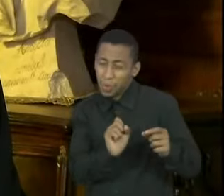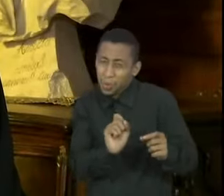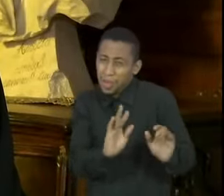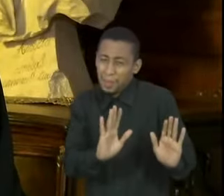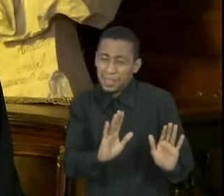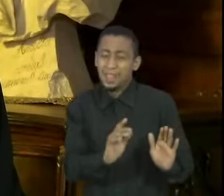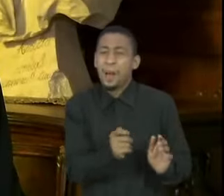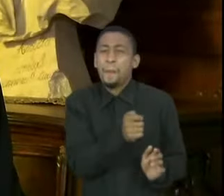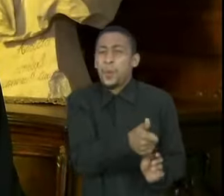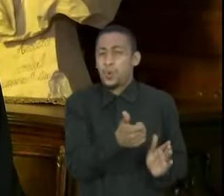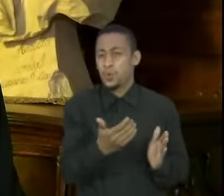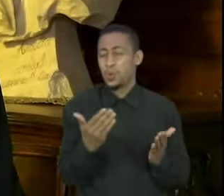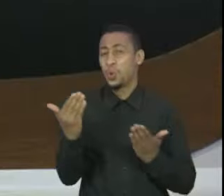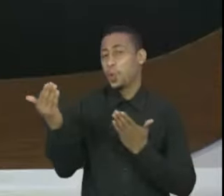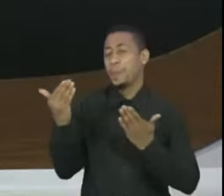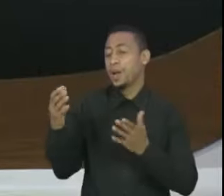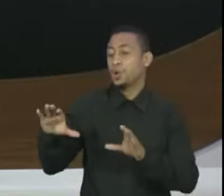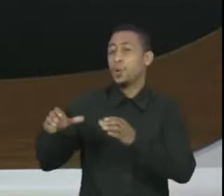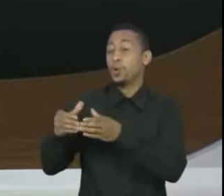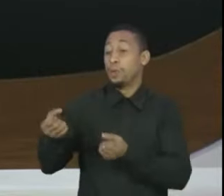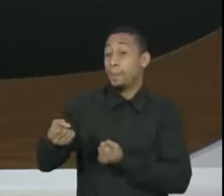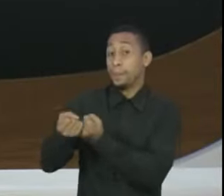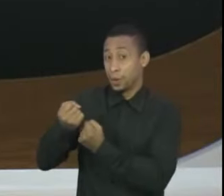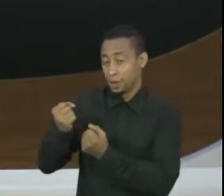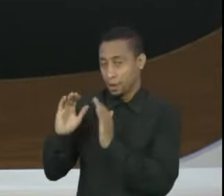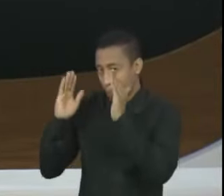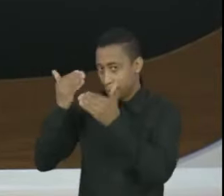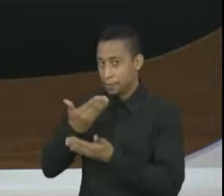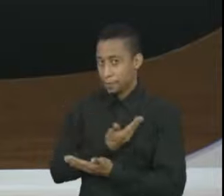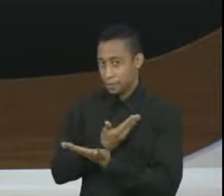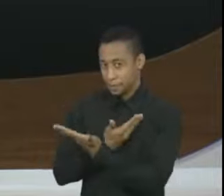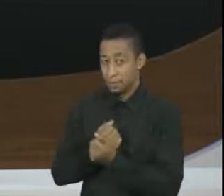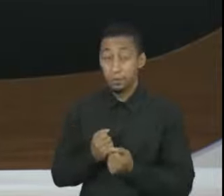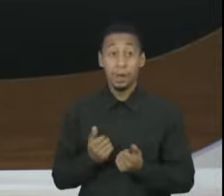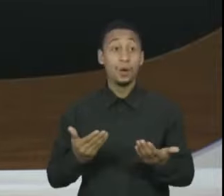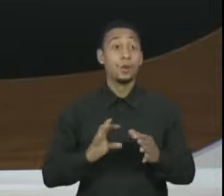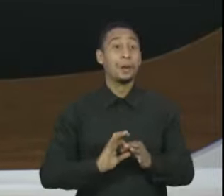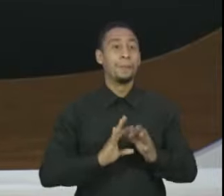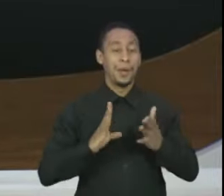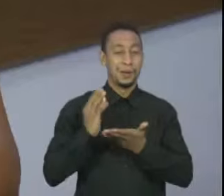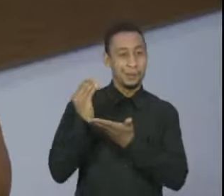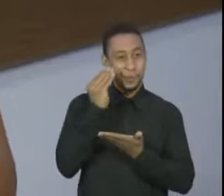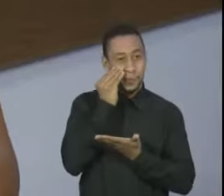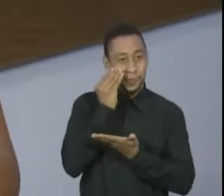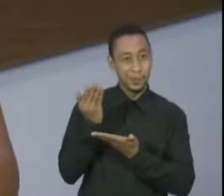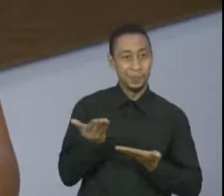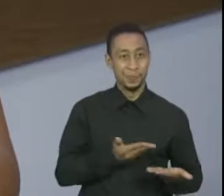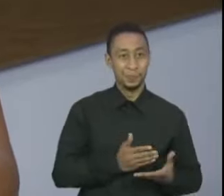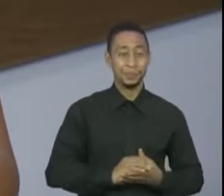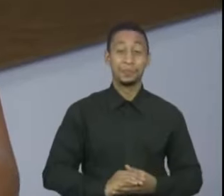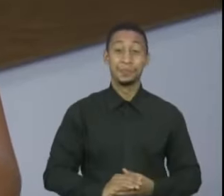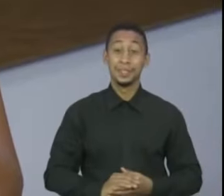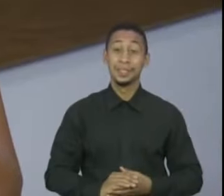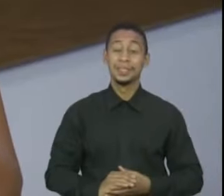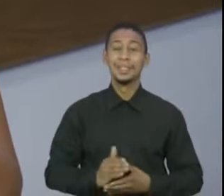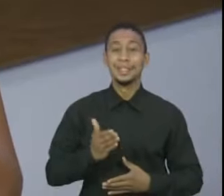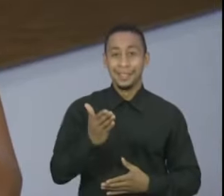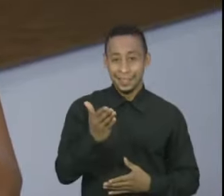assim em relação ao Papa Francisco agora está aberta vou começar com a Joice depois de